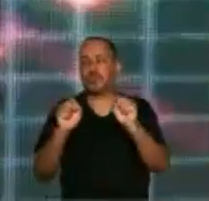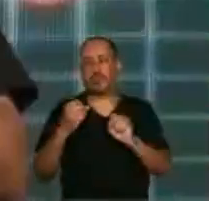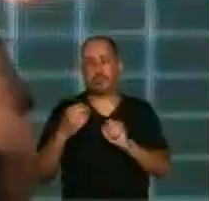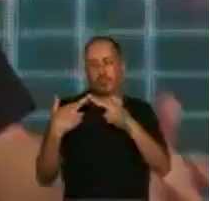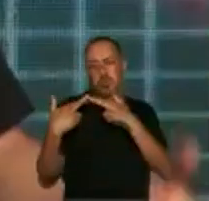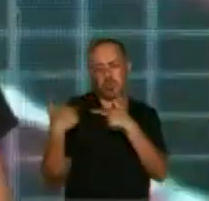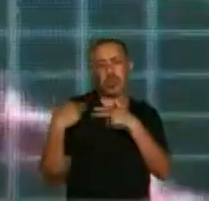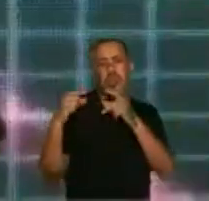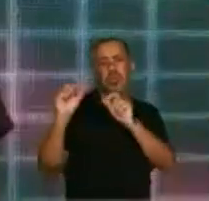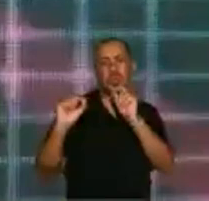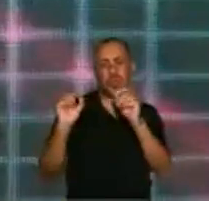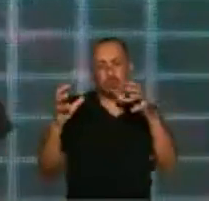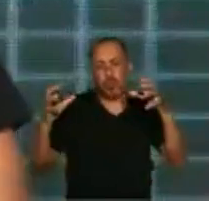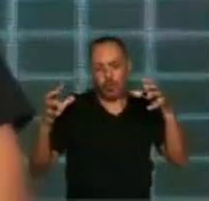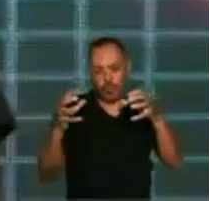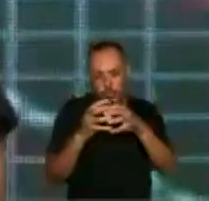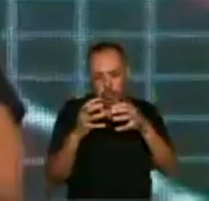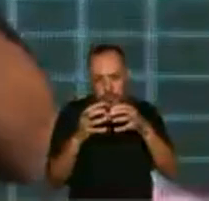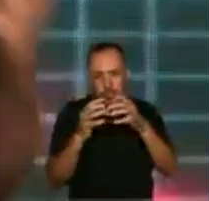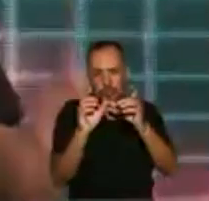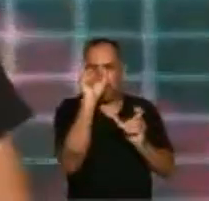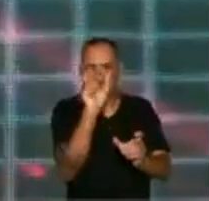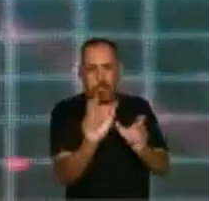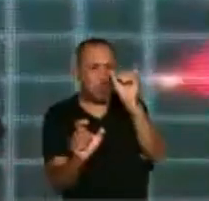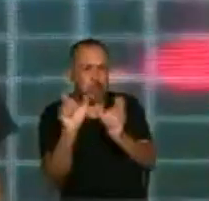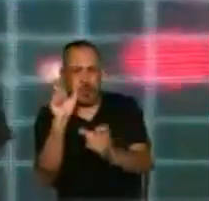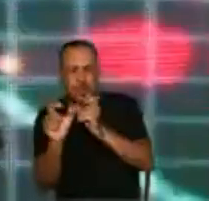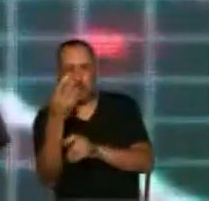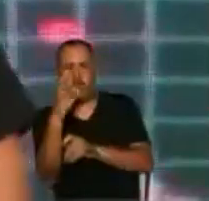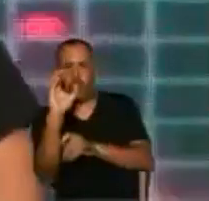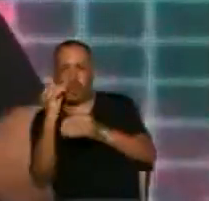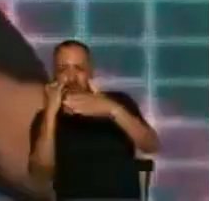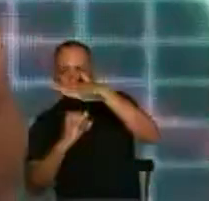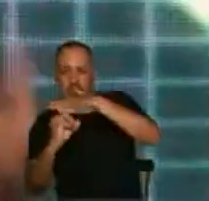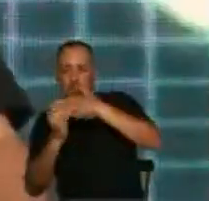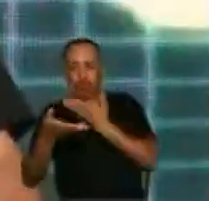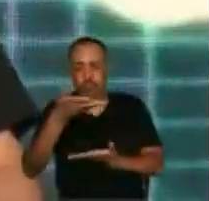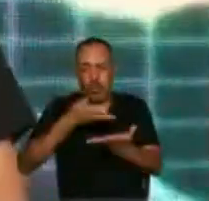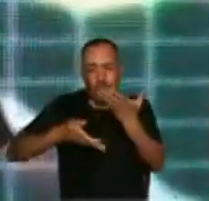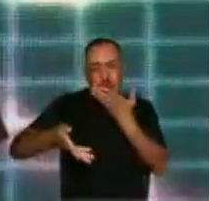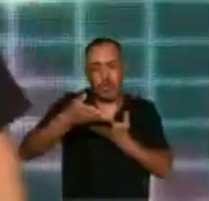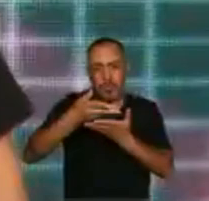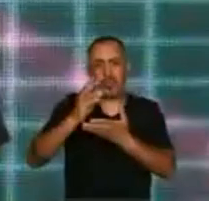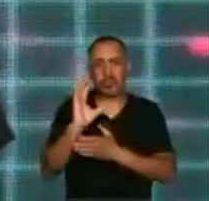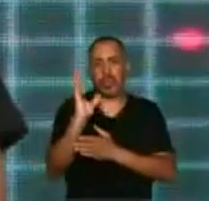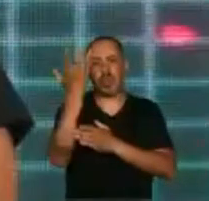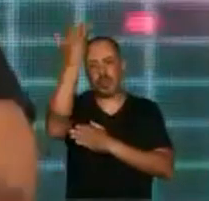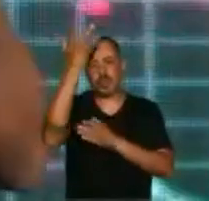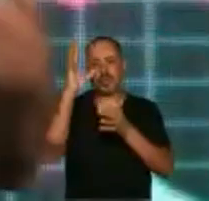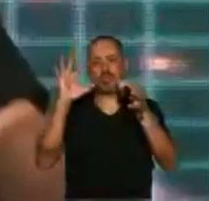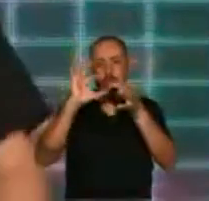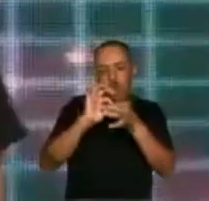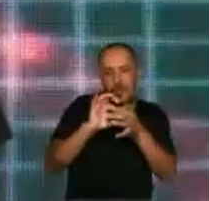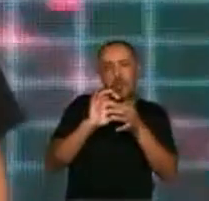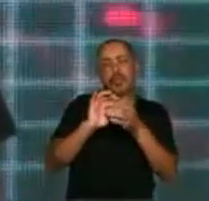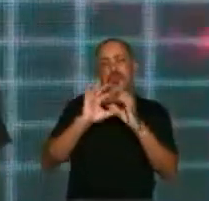um timaço, né, de atores, hein? Mais de 40 instituições estiveram envolvidas na cocriação do evento do Ecosistema Connection, todos